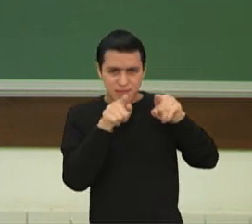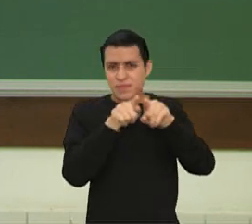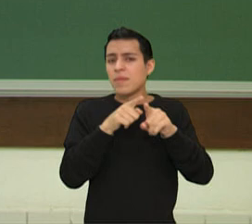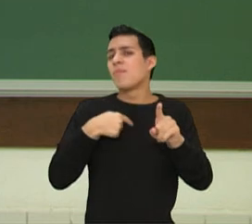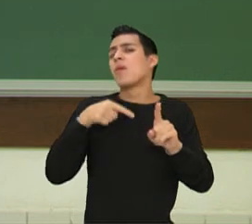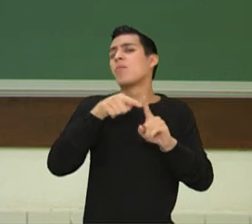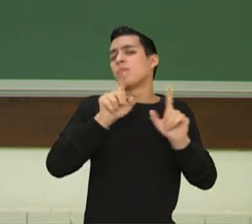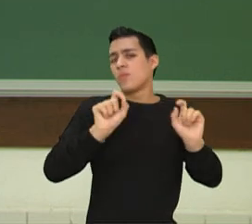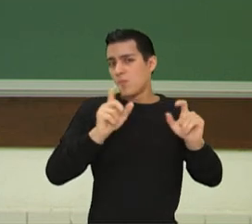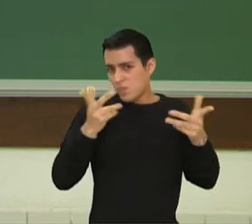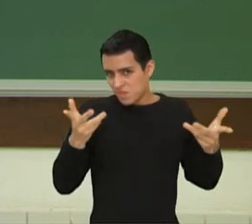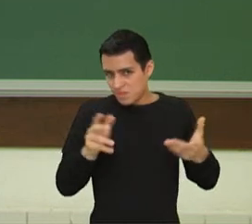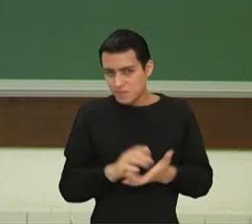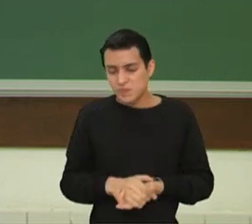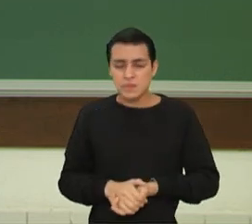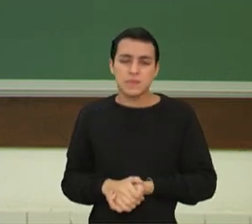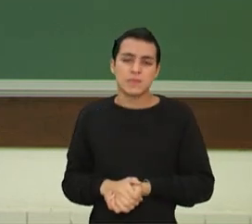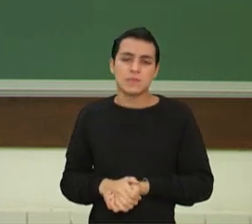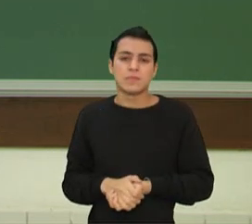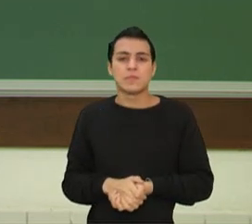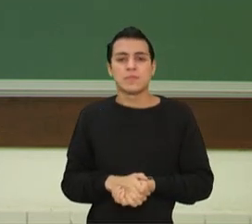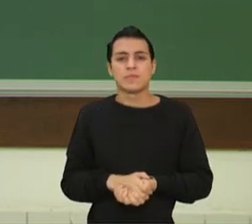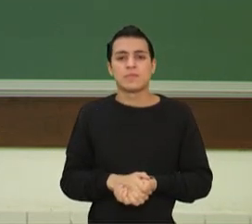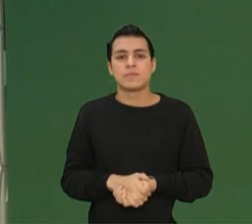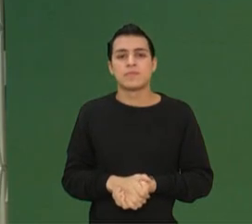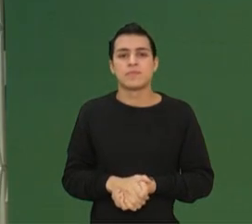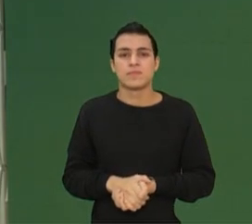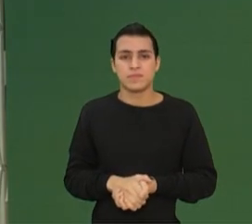meu objetivo, certo?